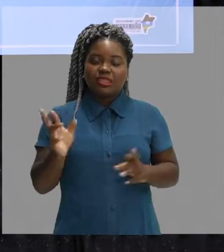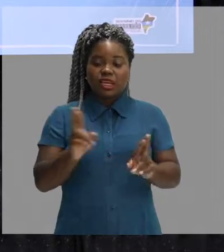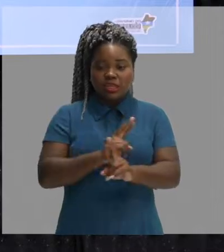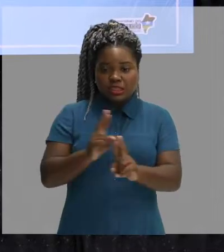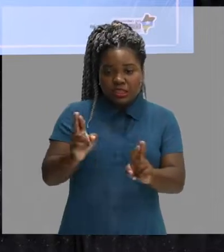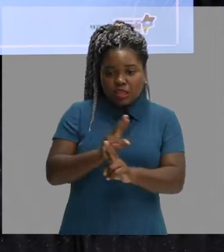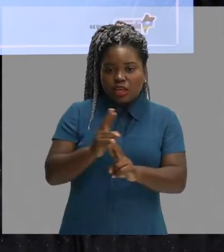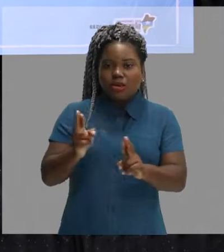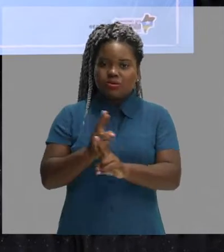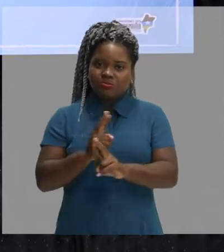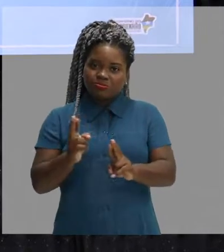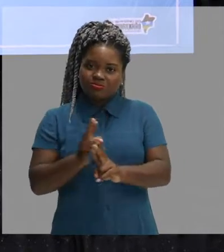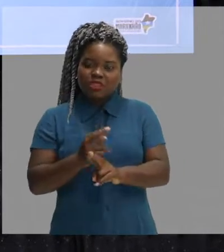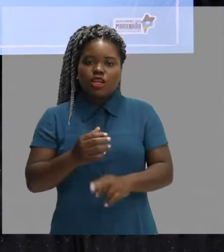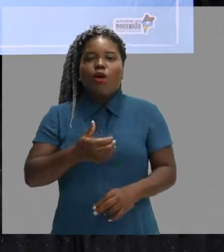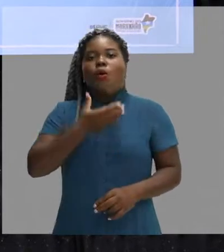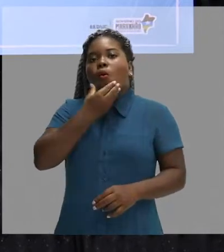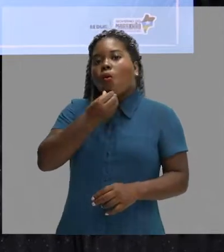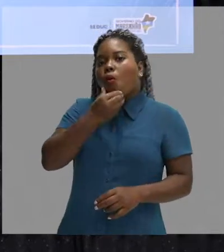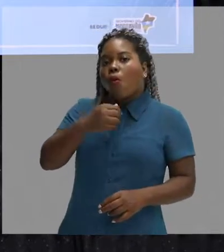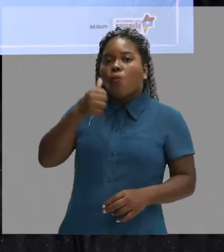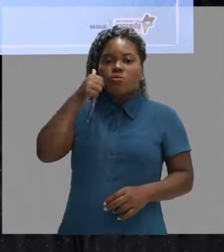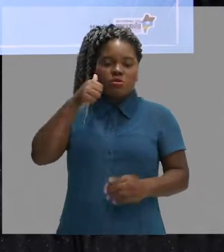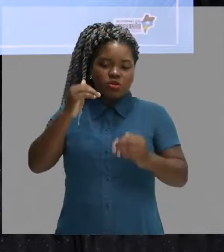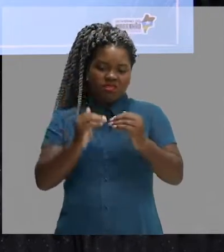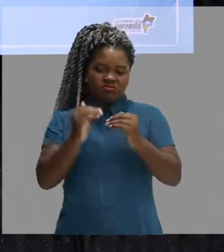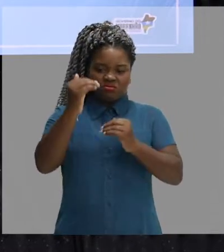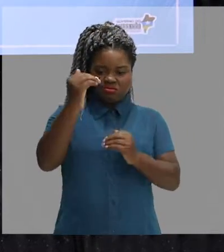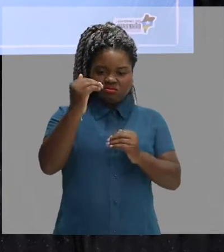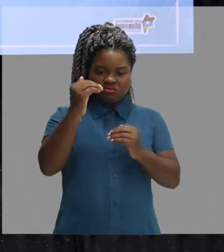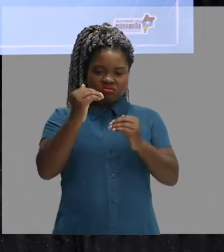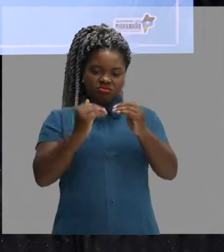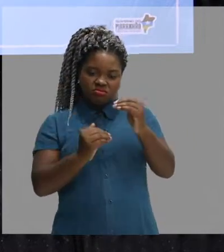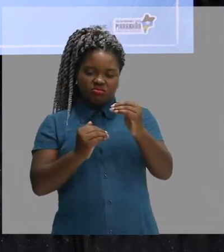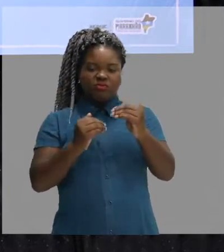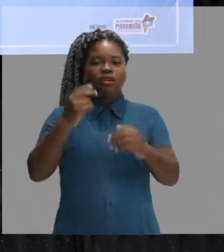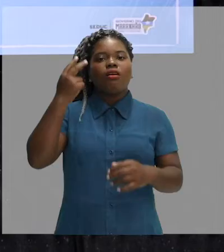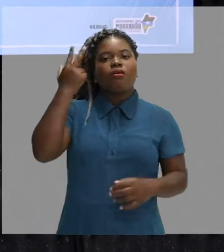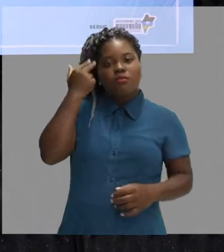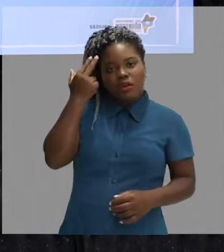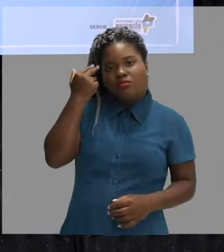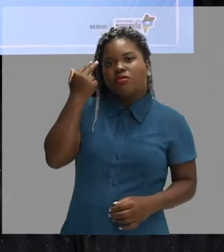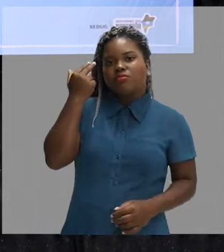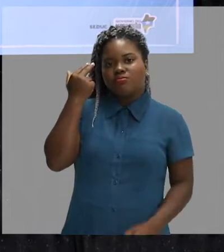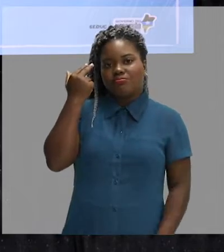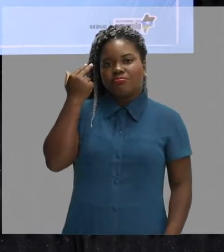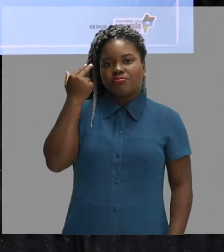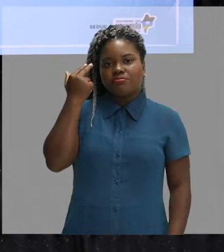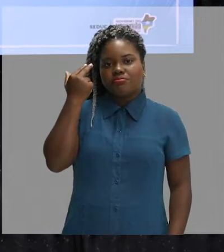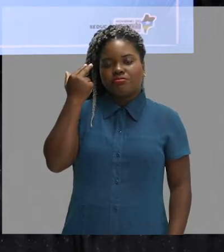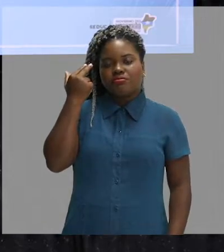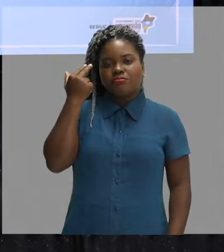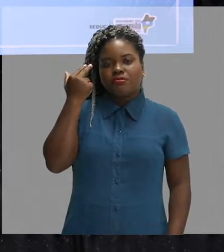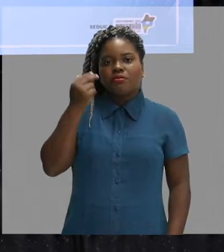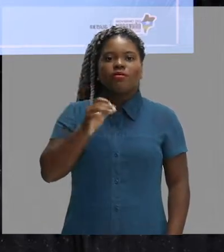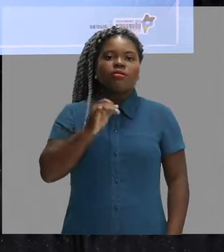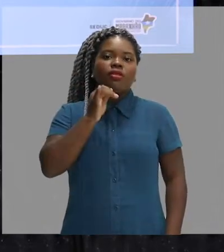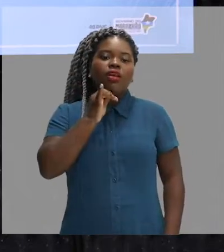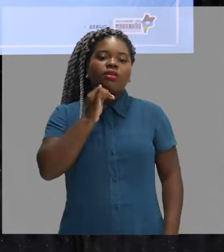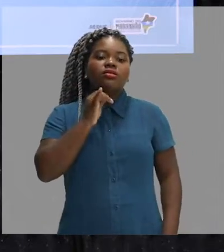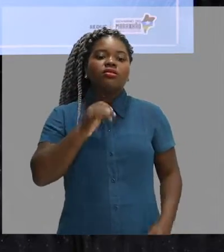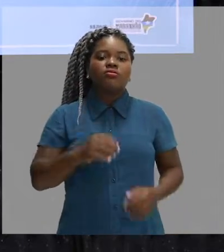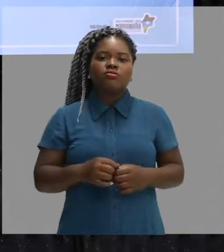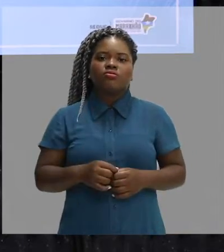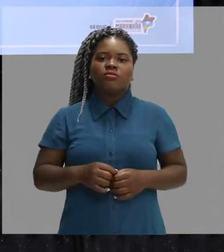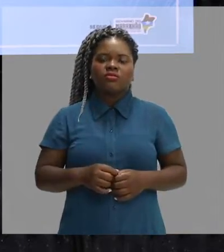relação de dominação homem-mulher como algo natural, normal, legítimo. Certo? Então vamos lá.